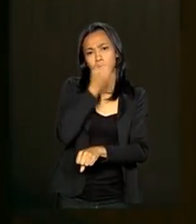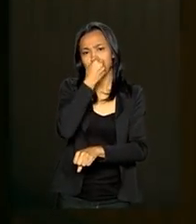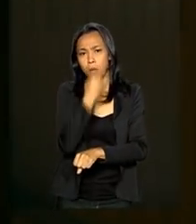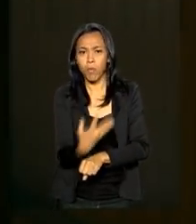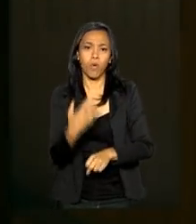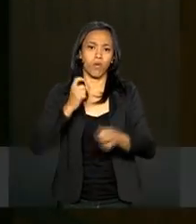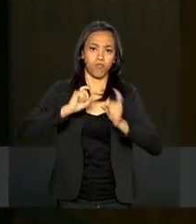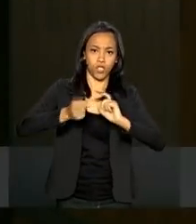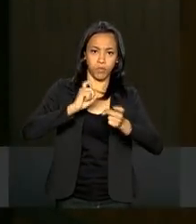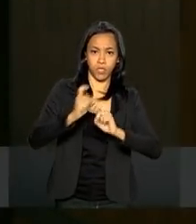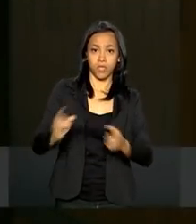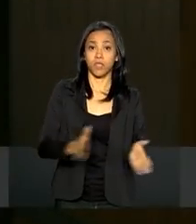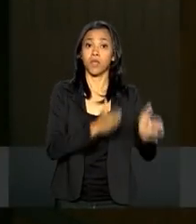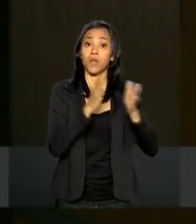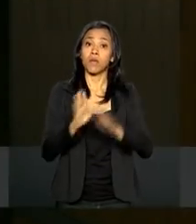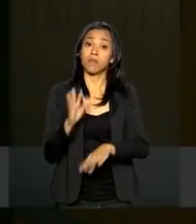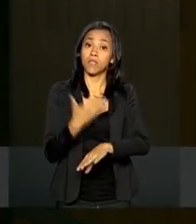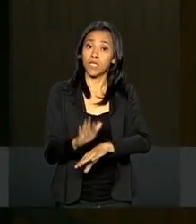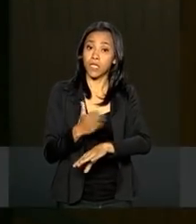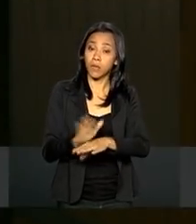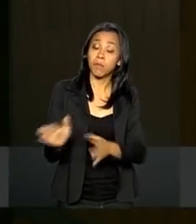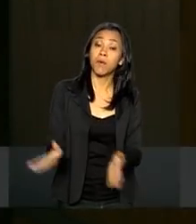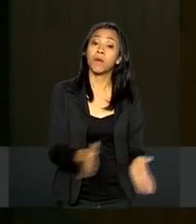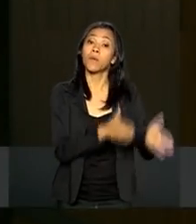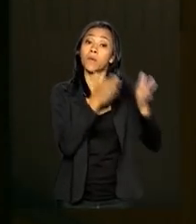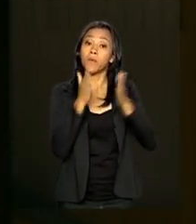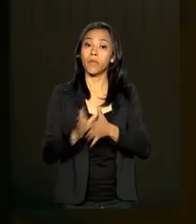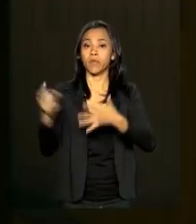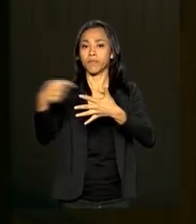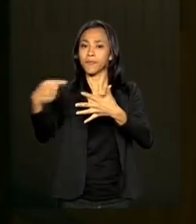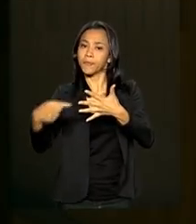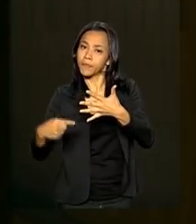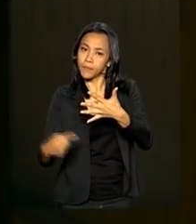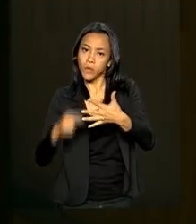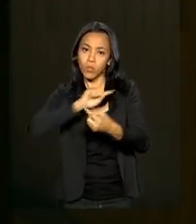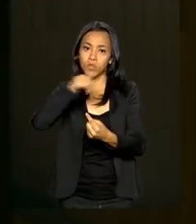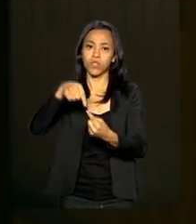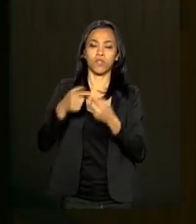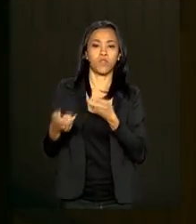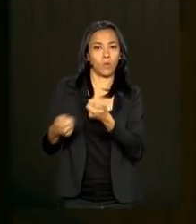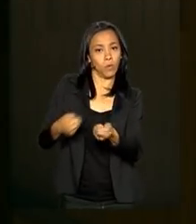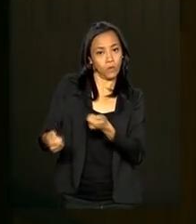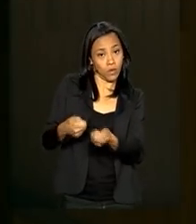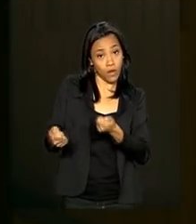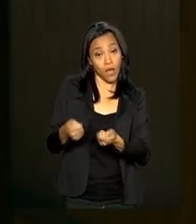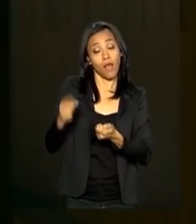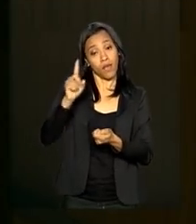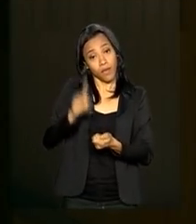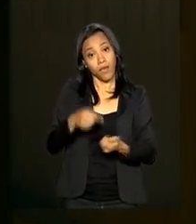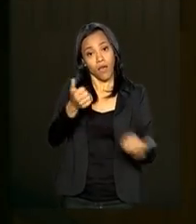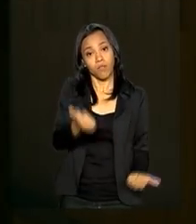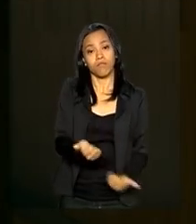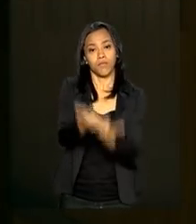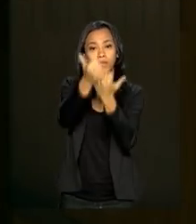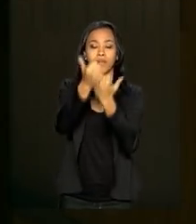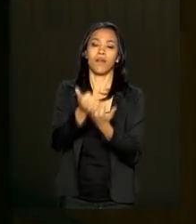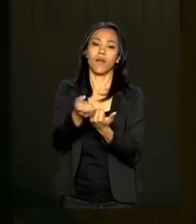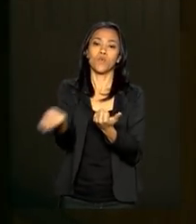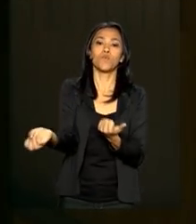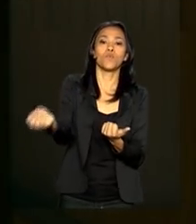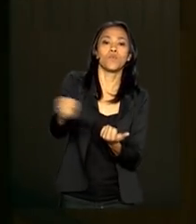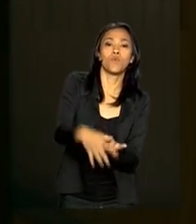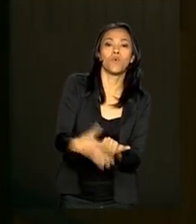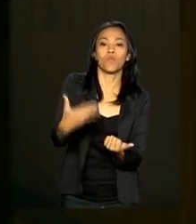capacitação e a promoção de ações de controle no intuito de contribuir em especial com os novos